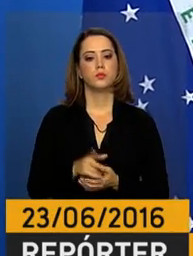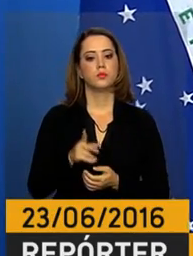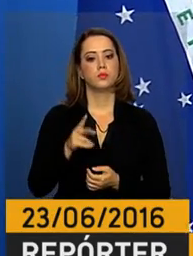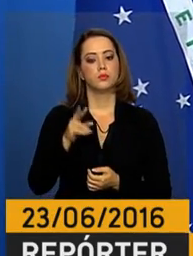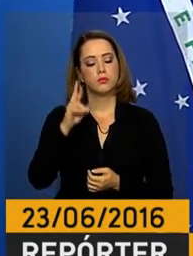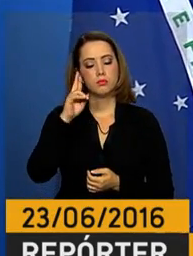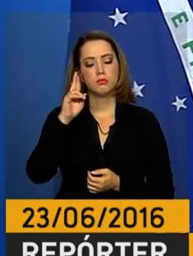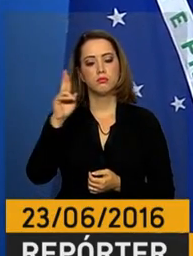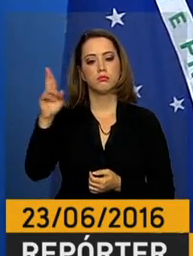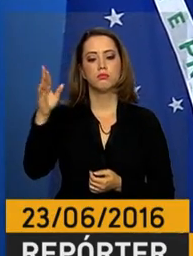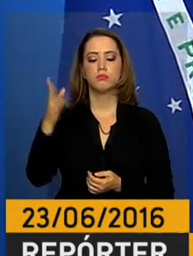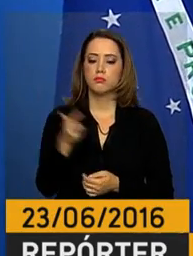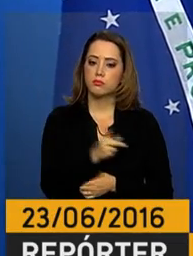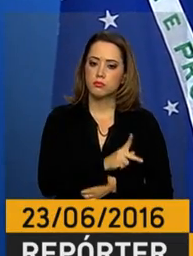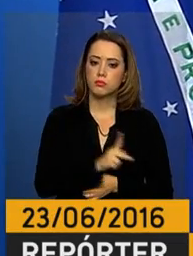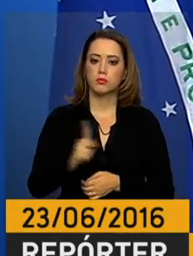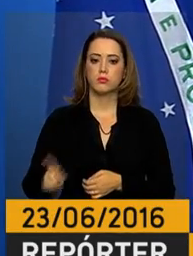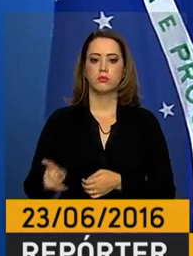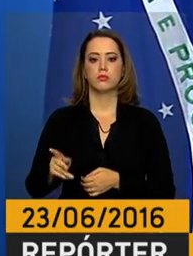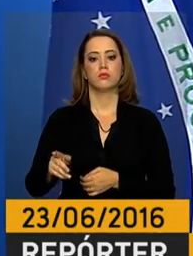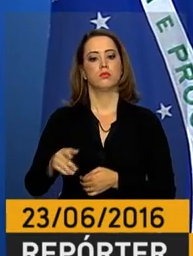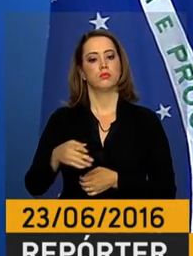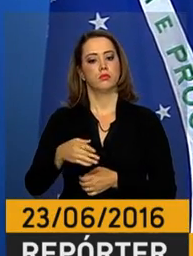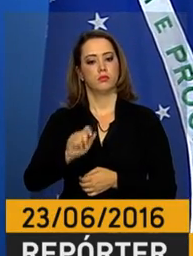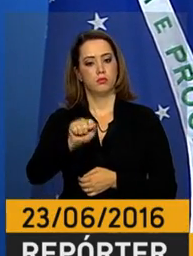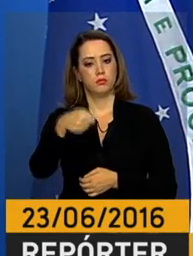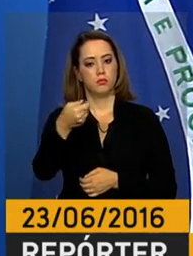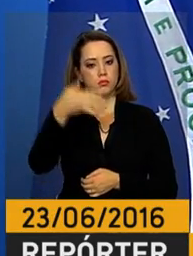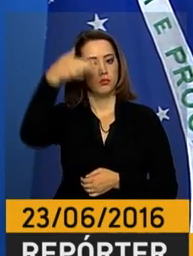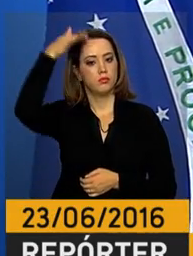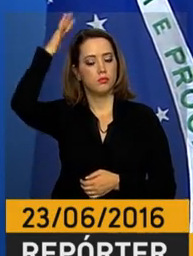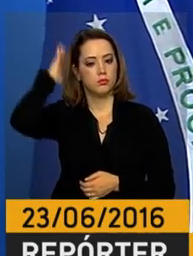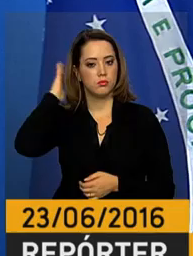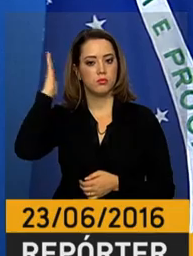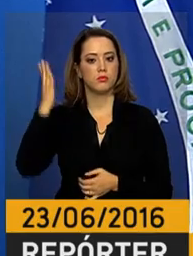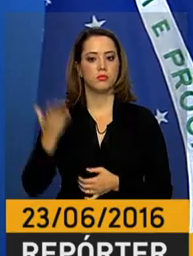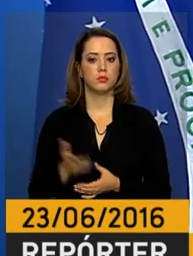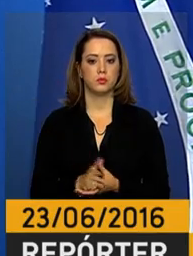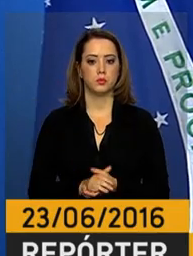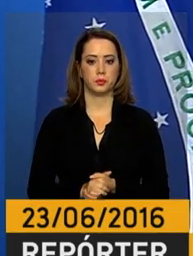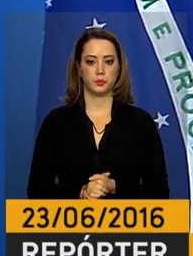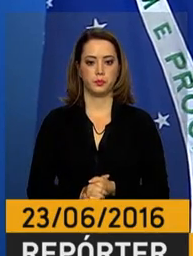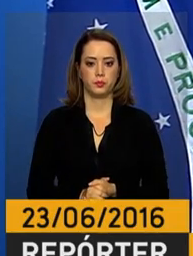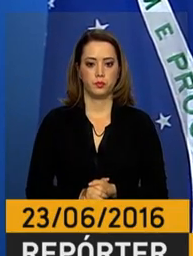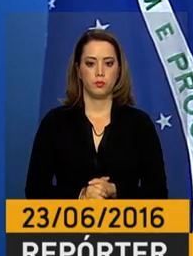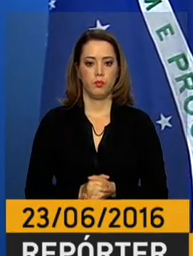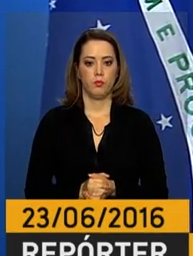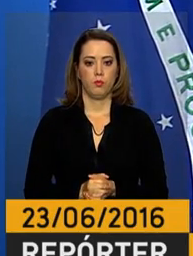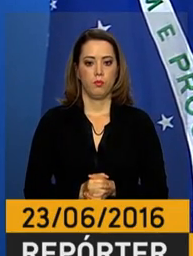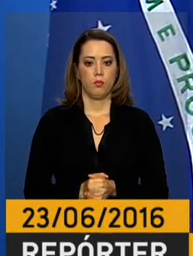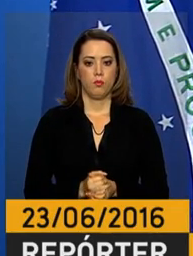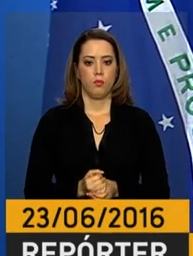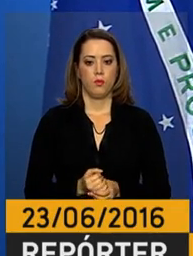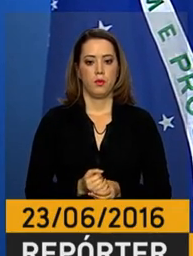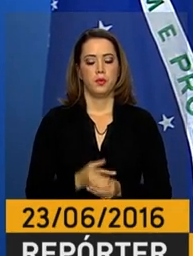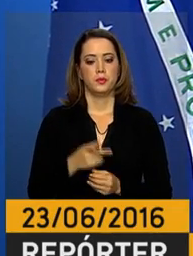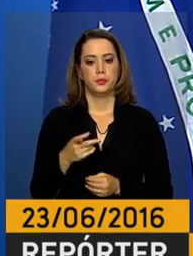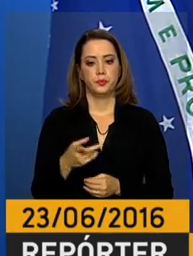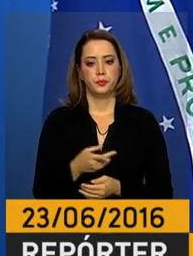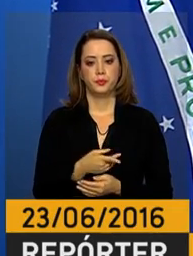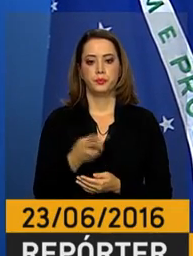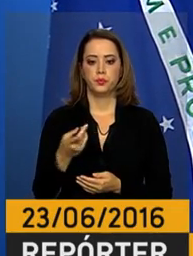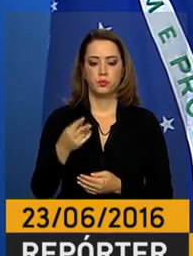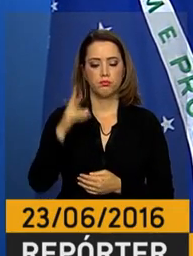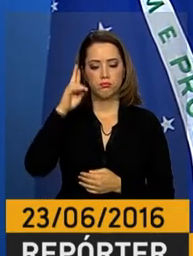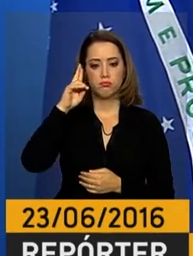excelentíssimo senhor presidente da república em exercício Dr Michel Temer íssimo